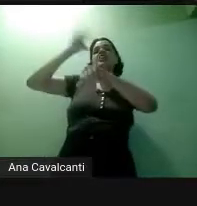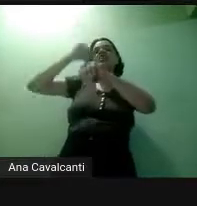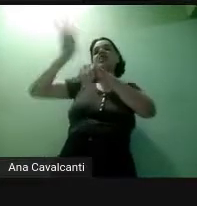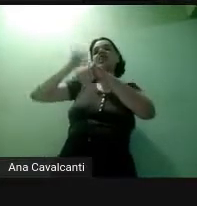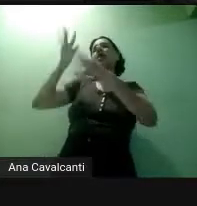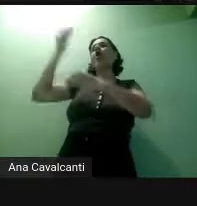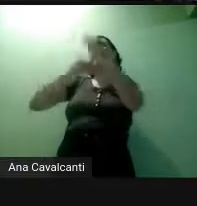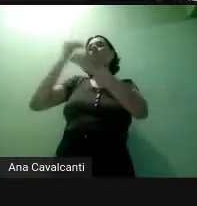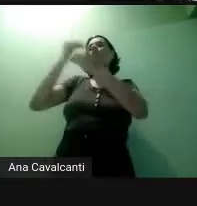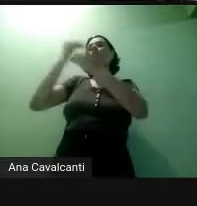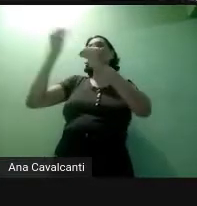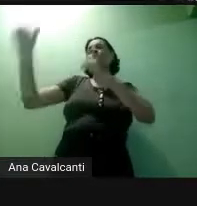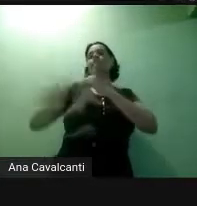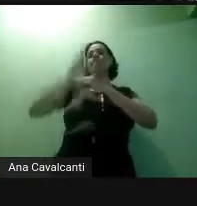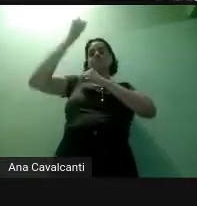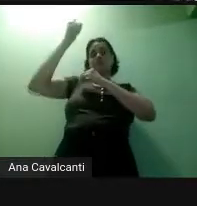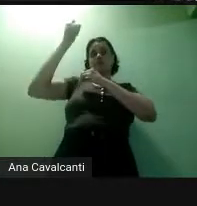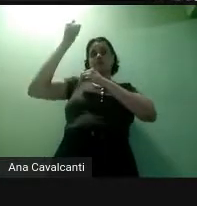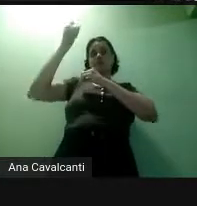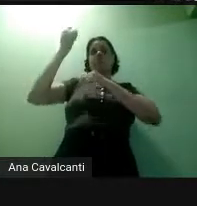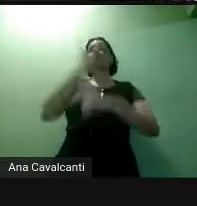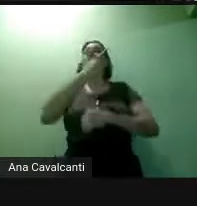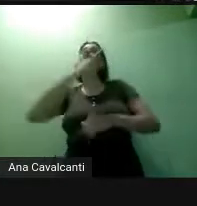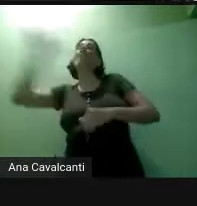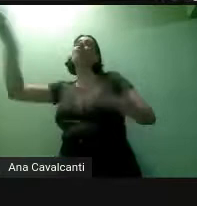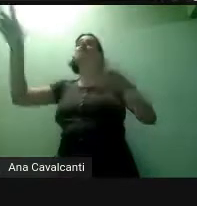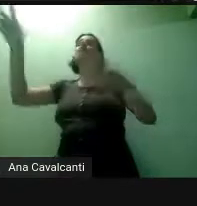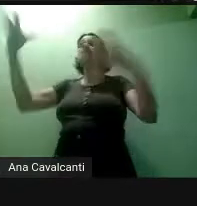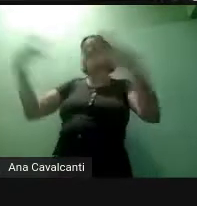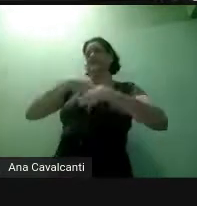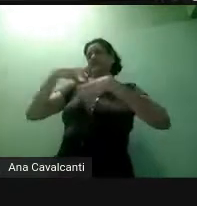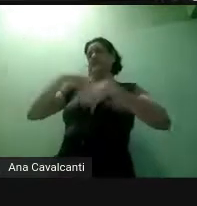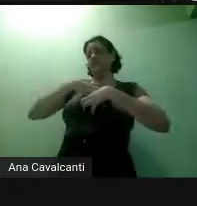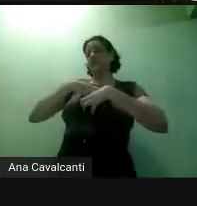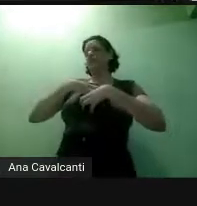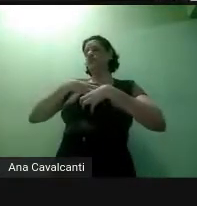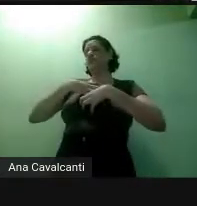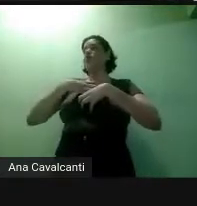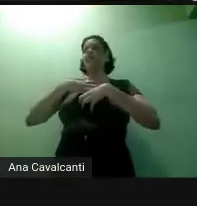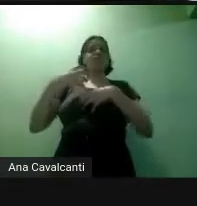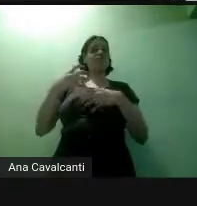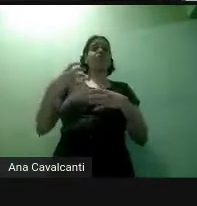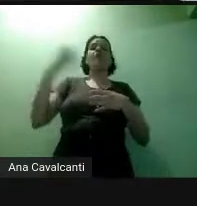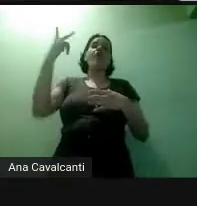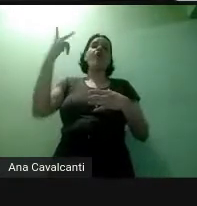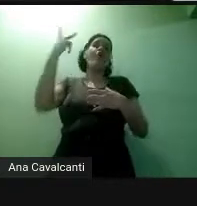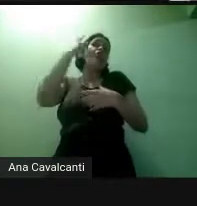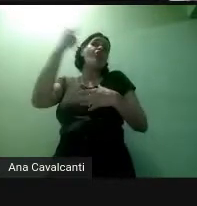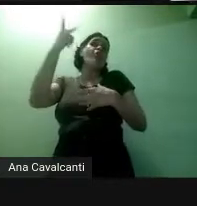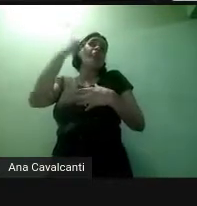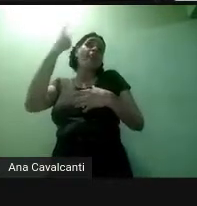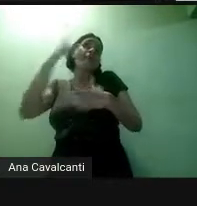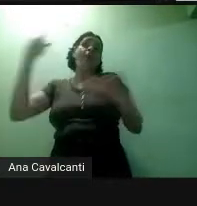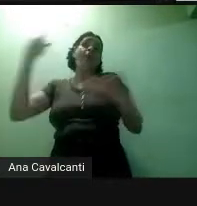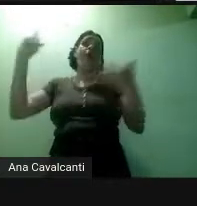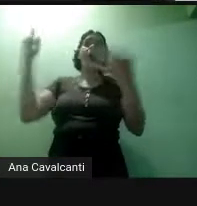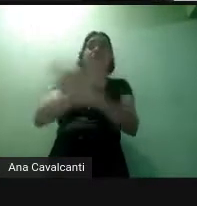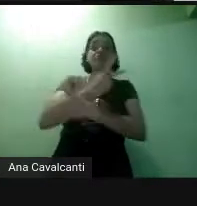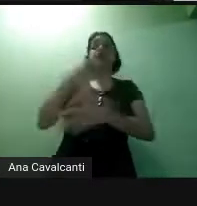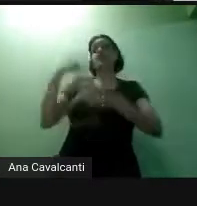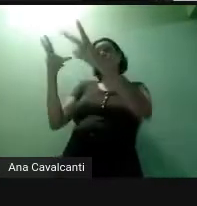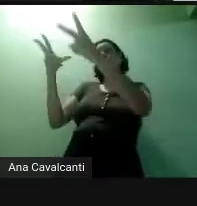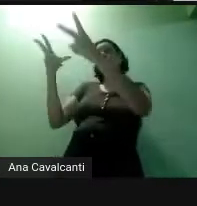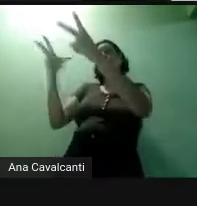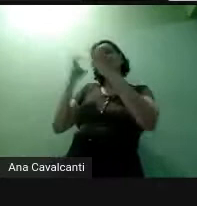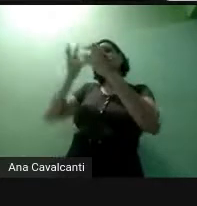vocês. Outro sintoma bastante comum, que aí já nos dá um sinal de